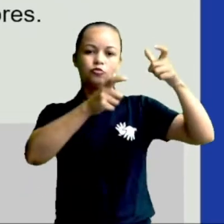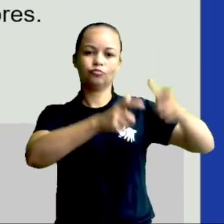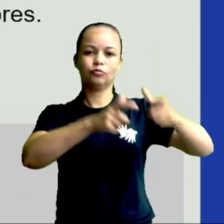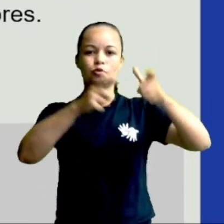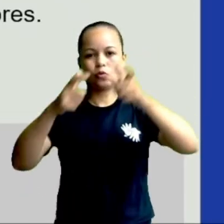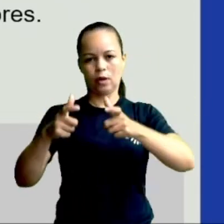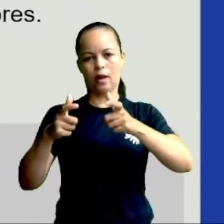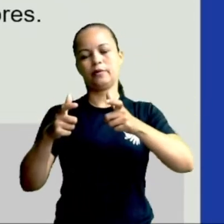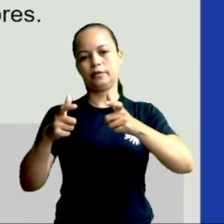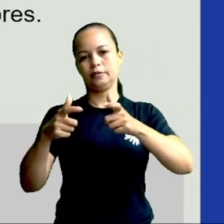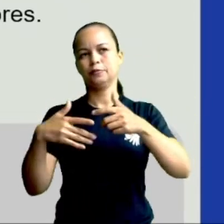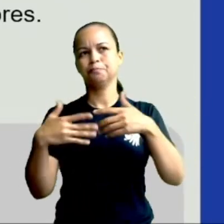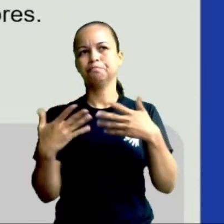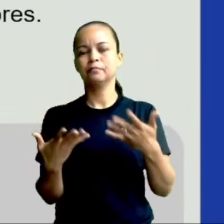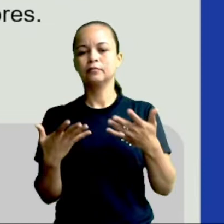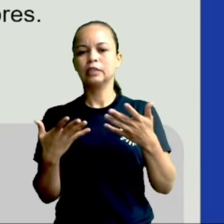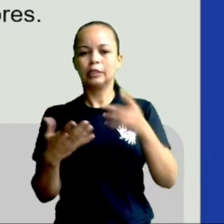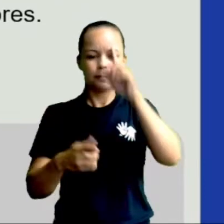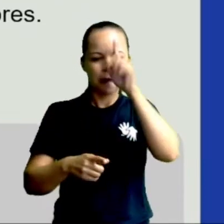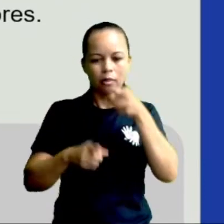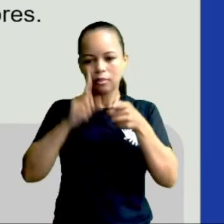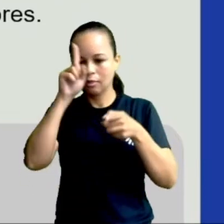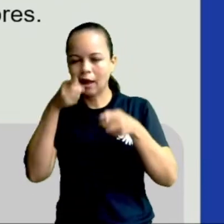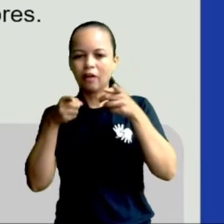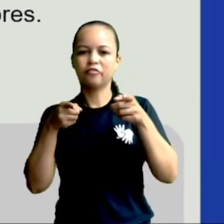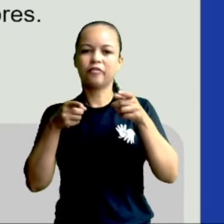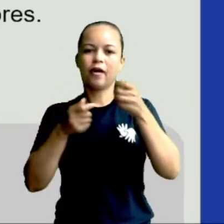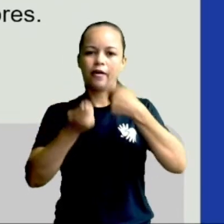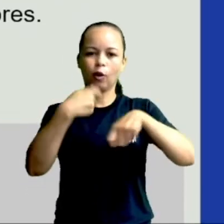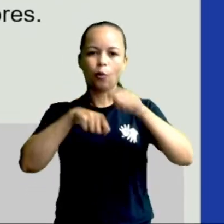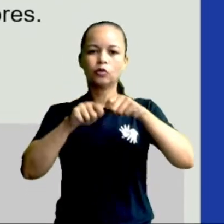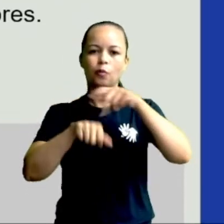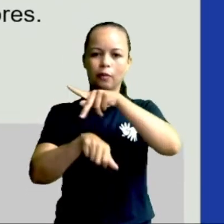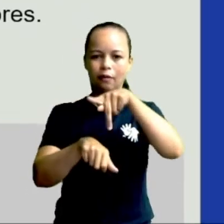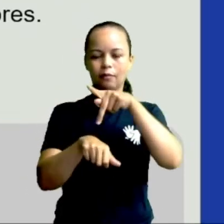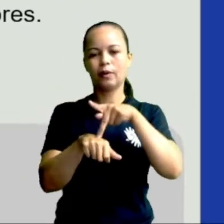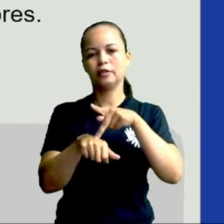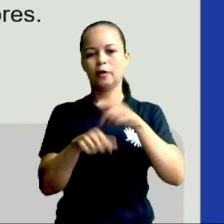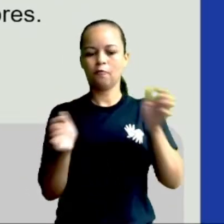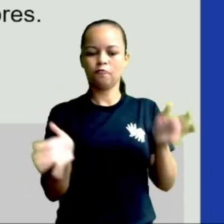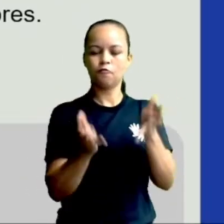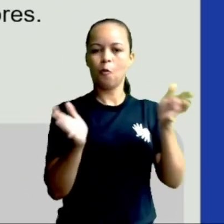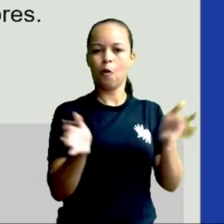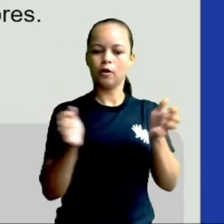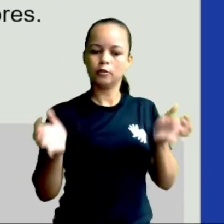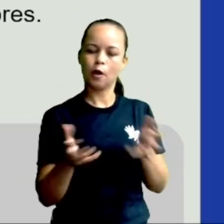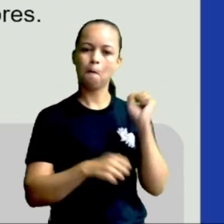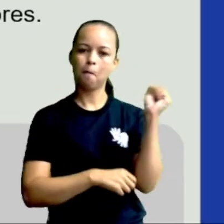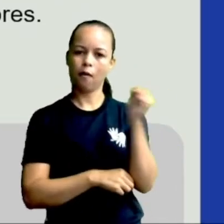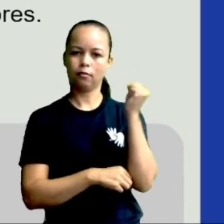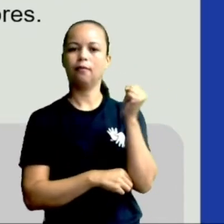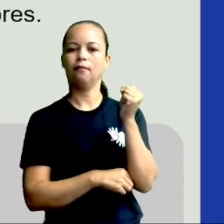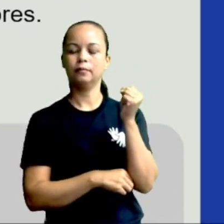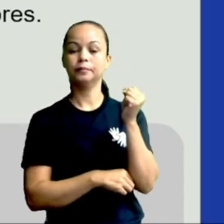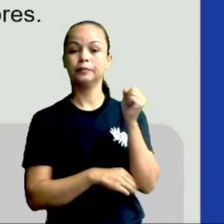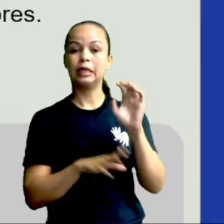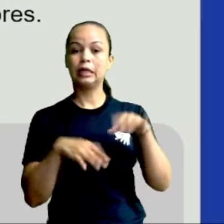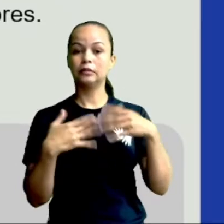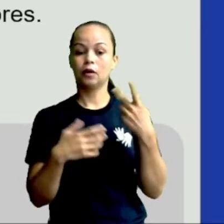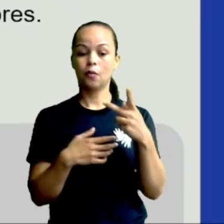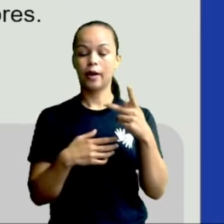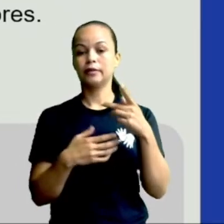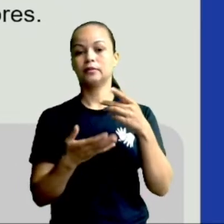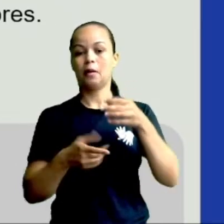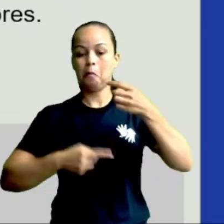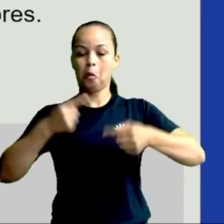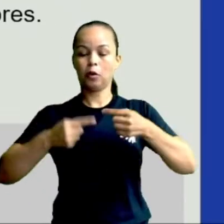lugares, vamos dizer assim, que comandavam a economia do país. Então, eles tinham maior influência, tinham mais poder. Então, essa política do